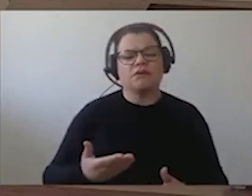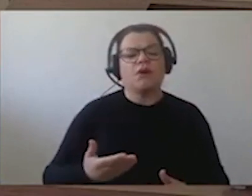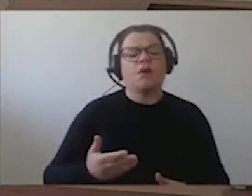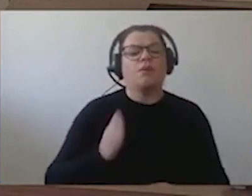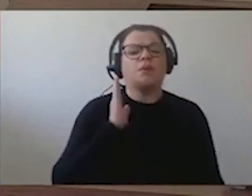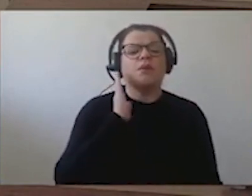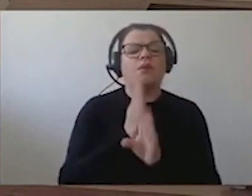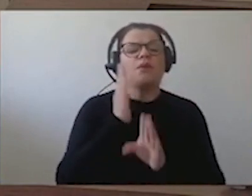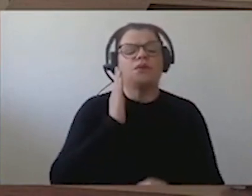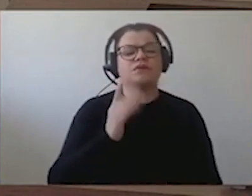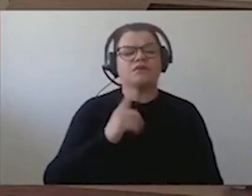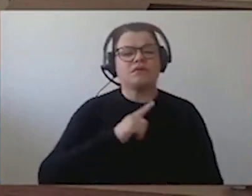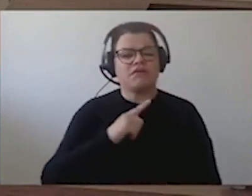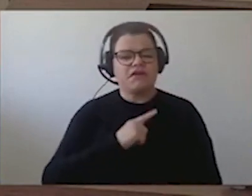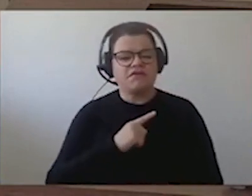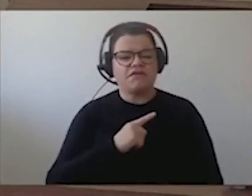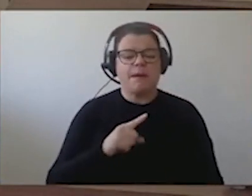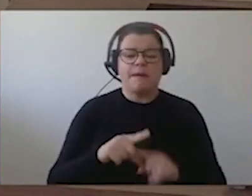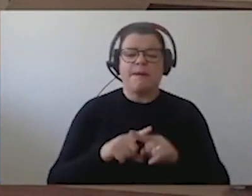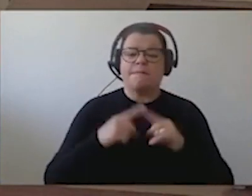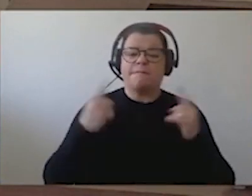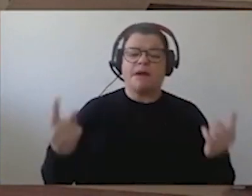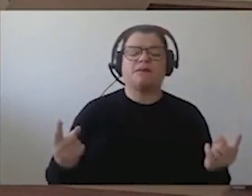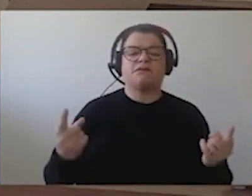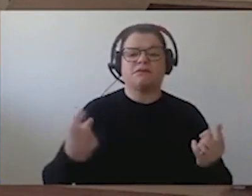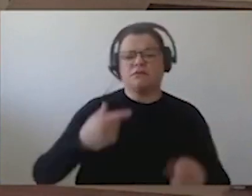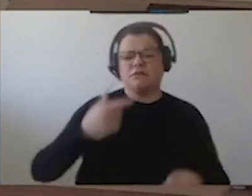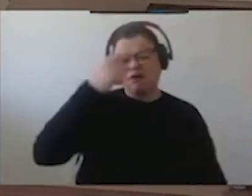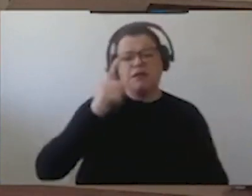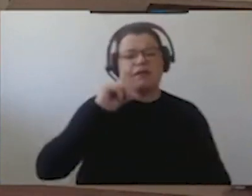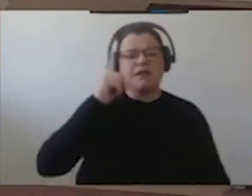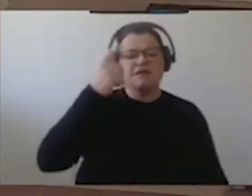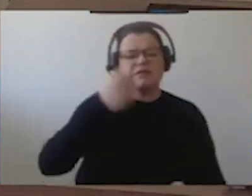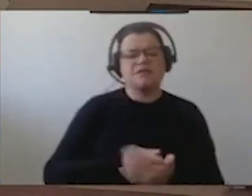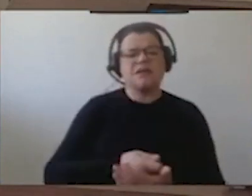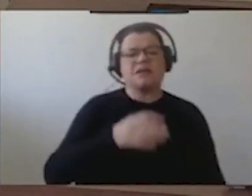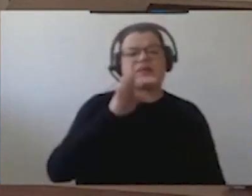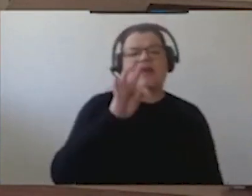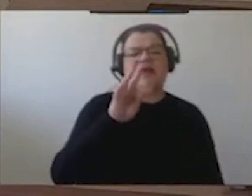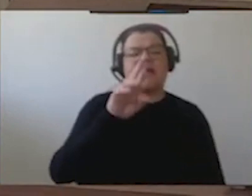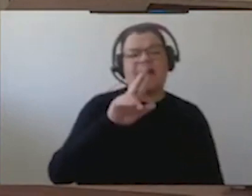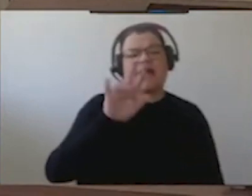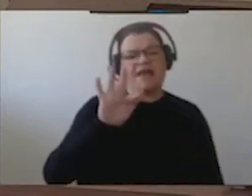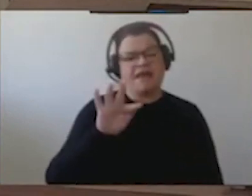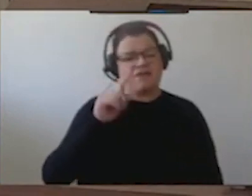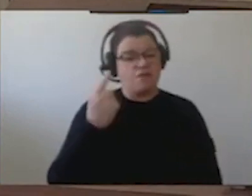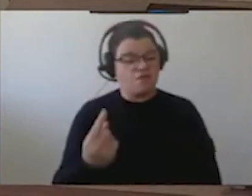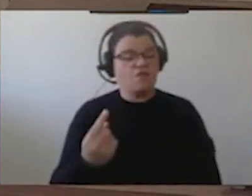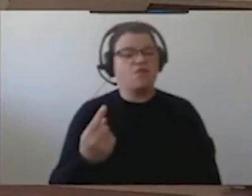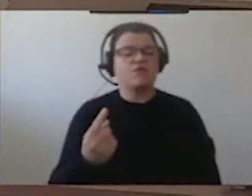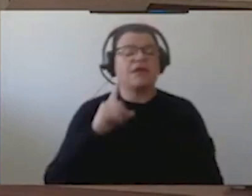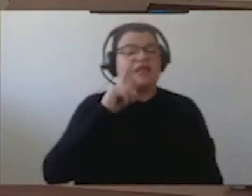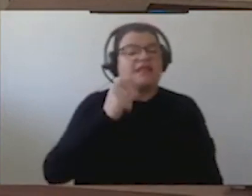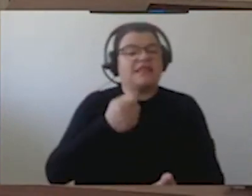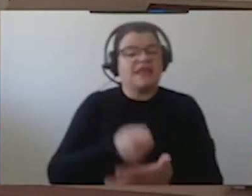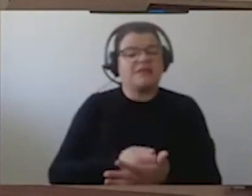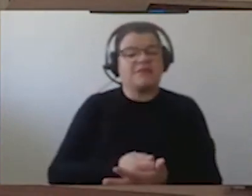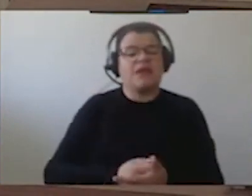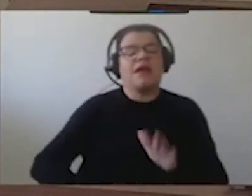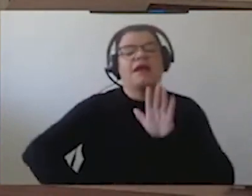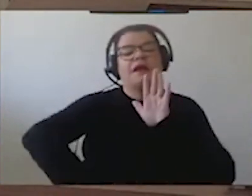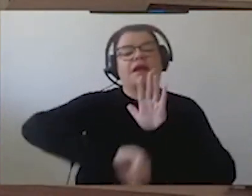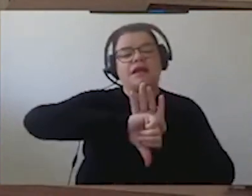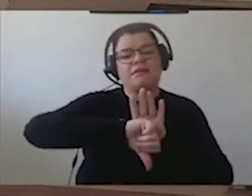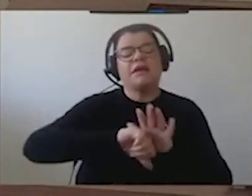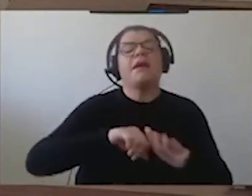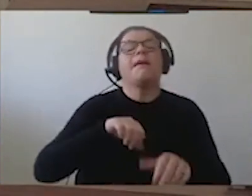No entanto, a própria decisão do TRF1 determina que os crimes de pedaladas continuam,